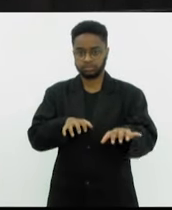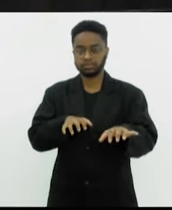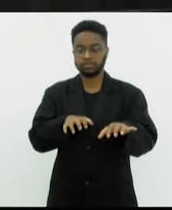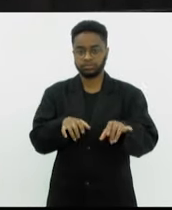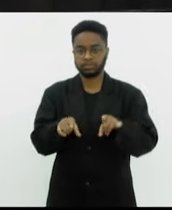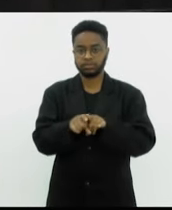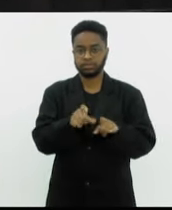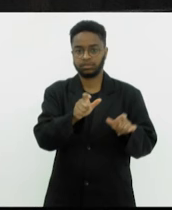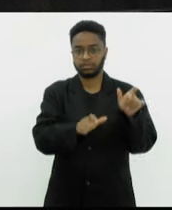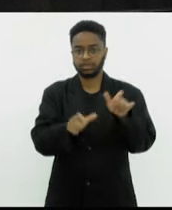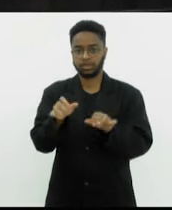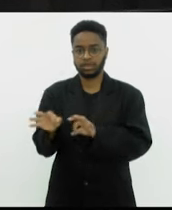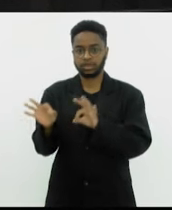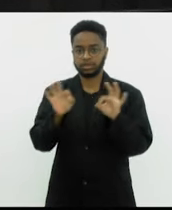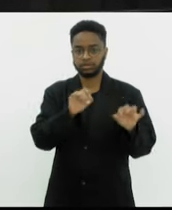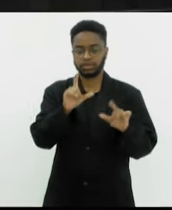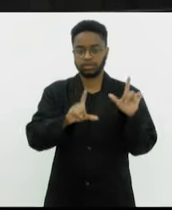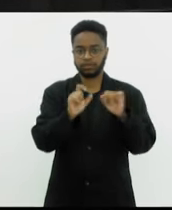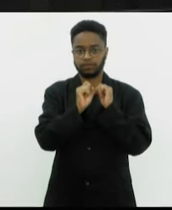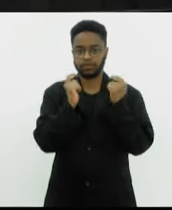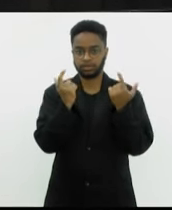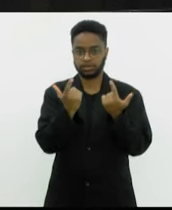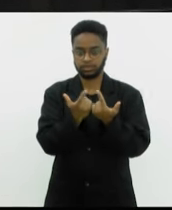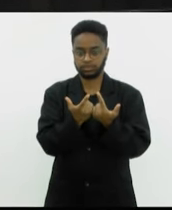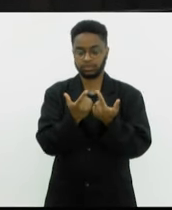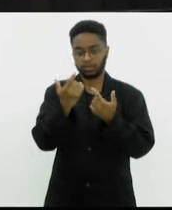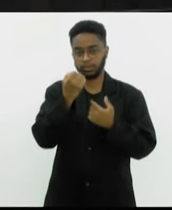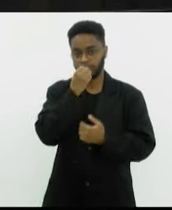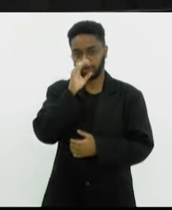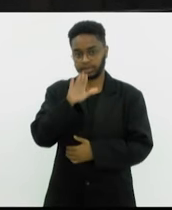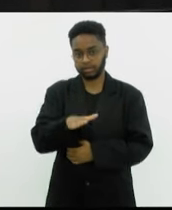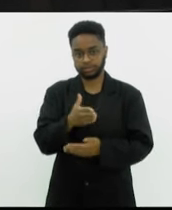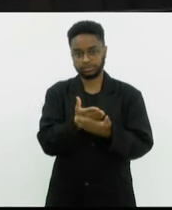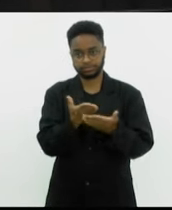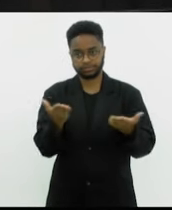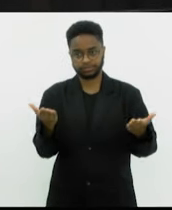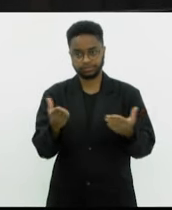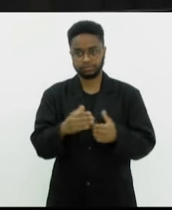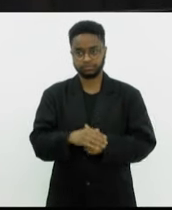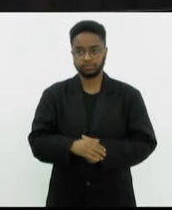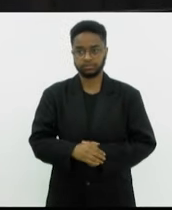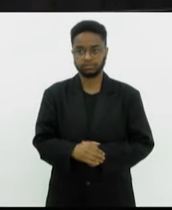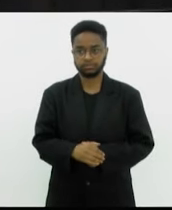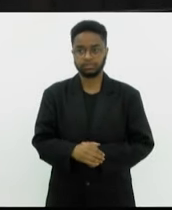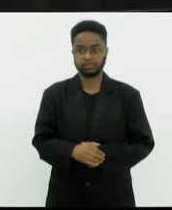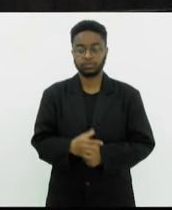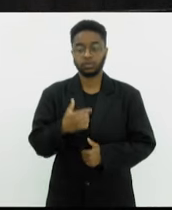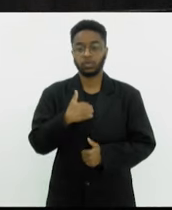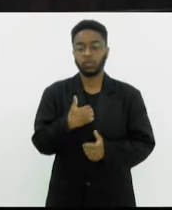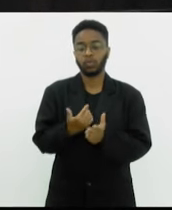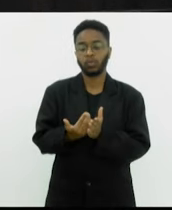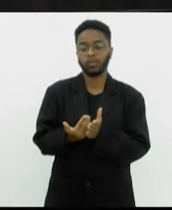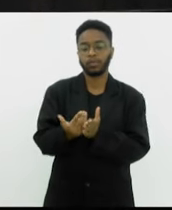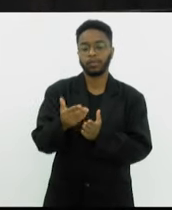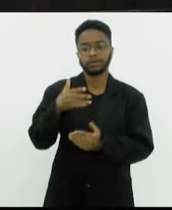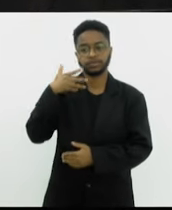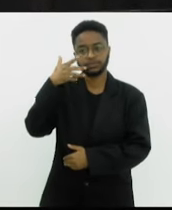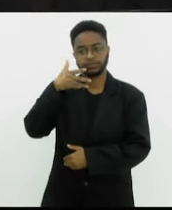que assistem também a TV Alerj. Meu muito boa tarde. Eu começo a minha fala, senhor